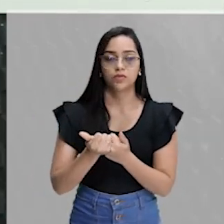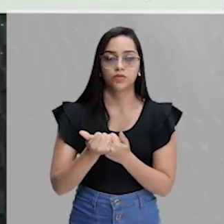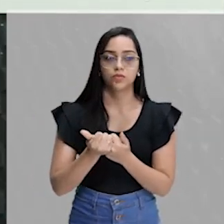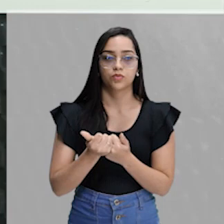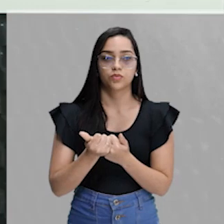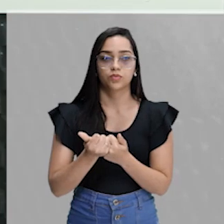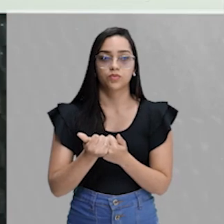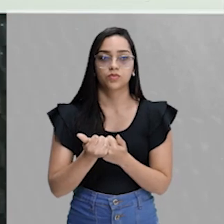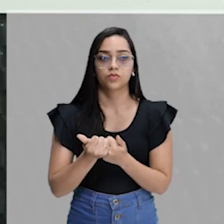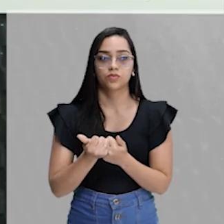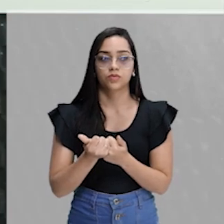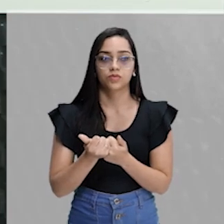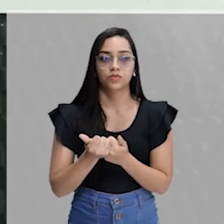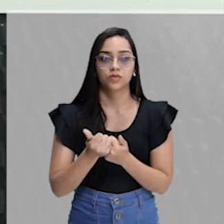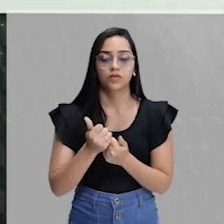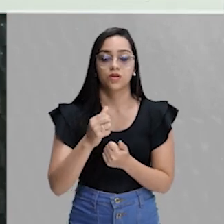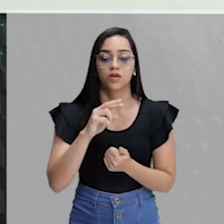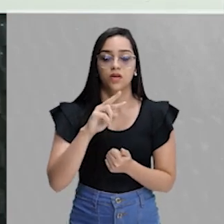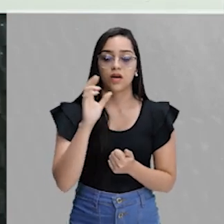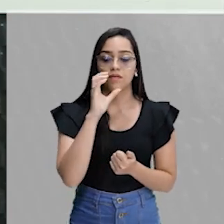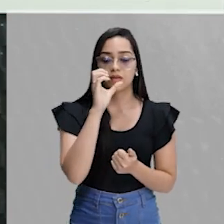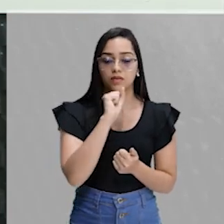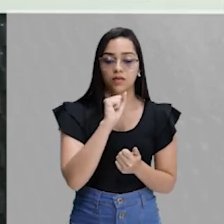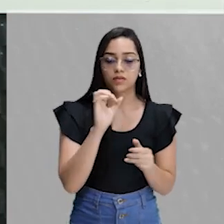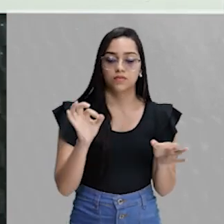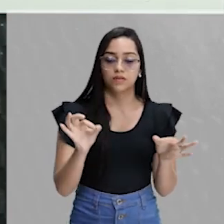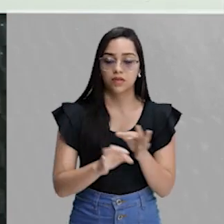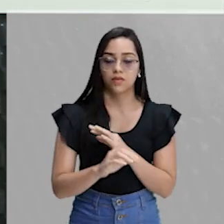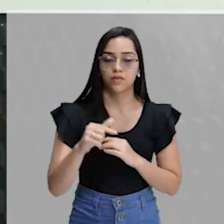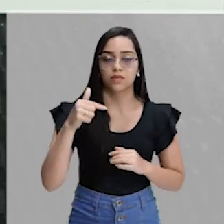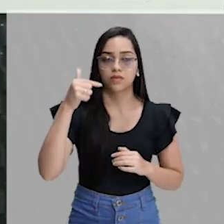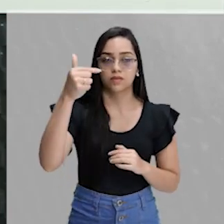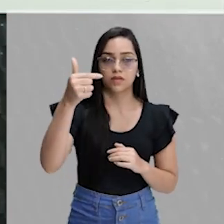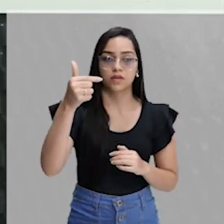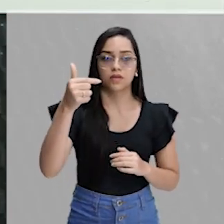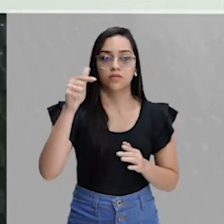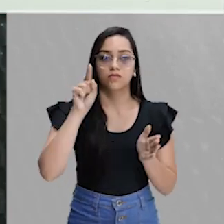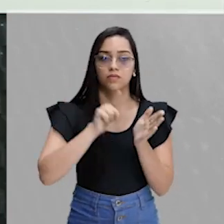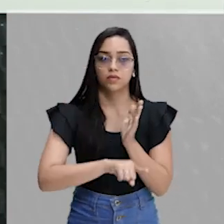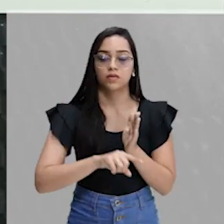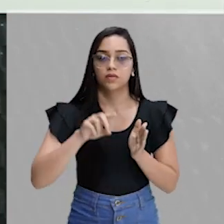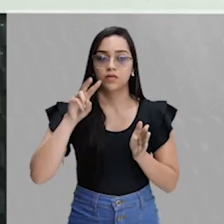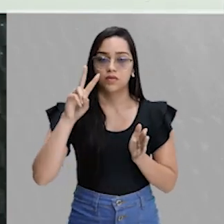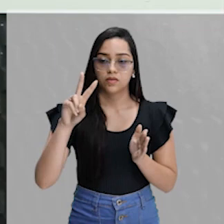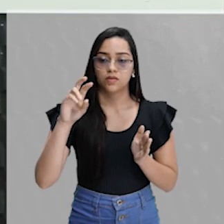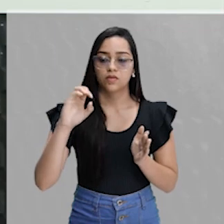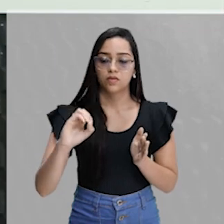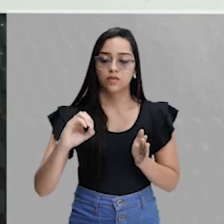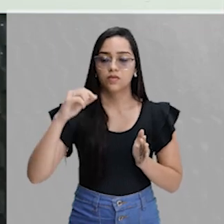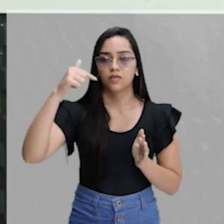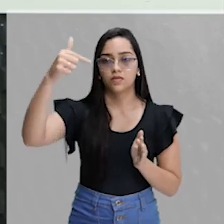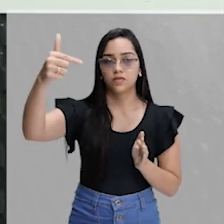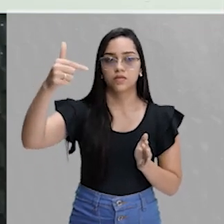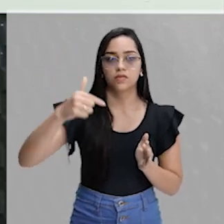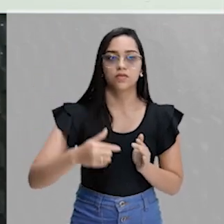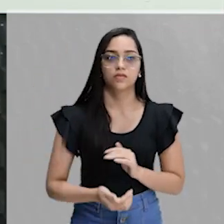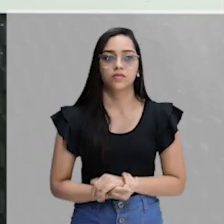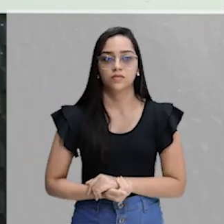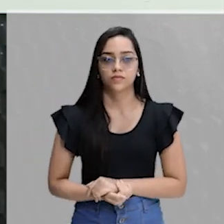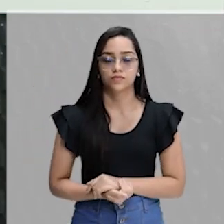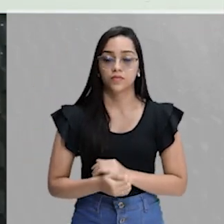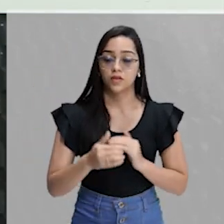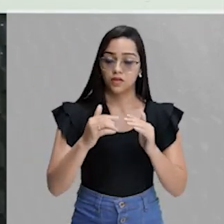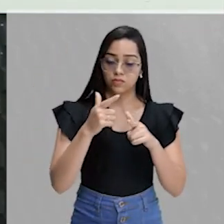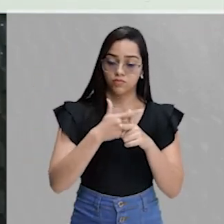quem? Velocidade final ao quadrado, velocidade inicial ao quadrado sobre 2 vezes